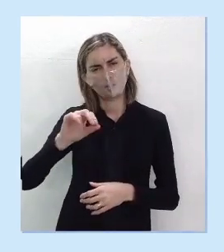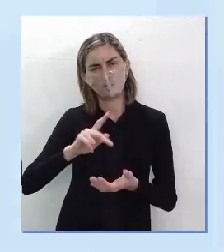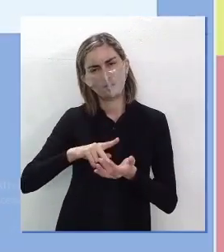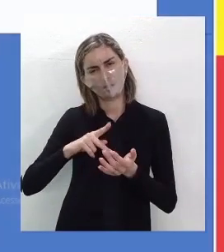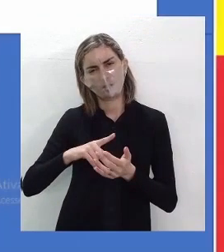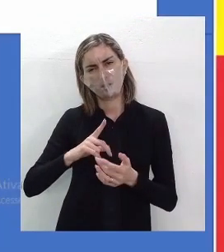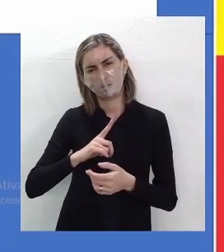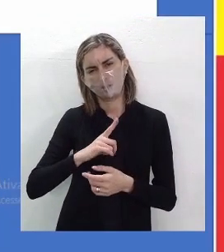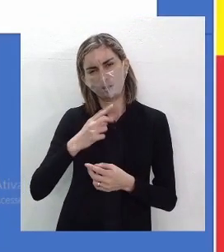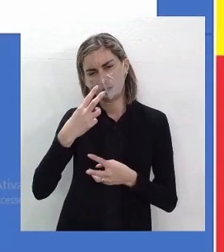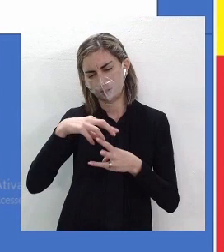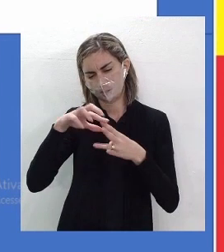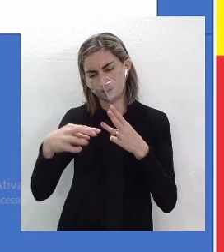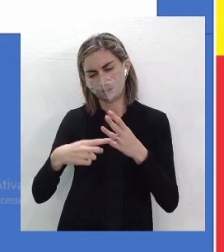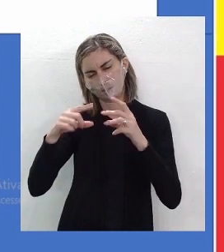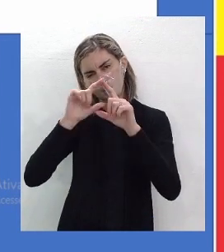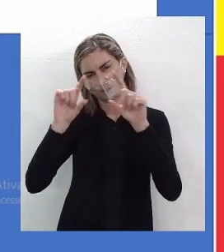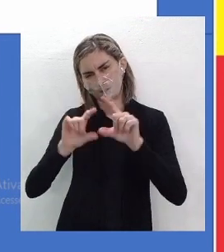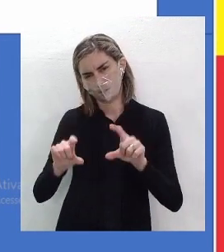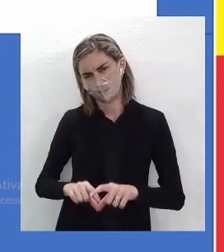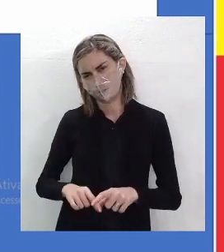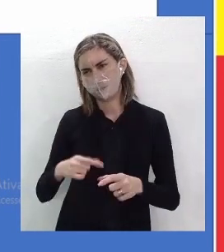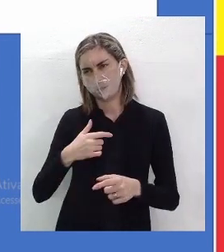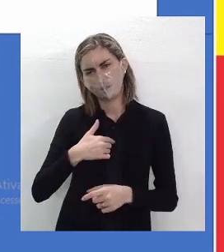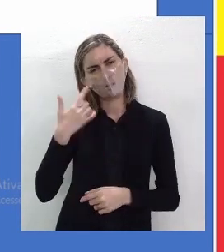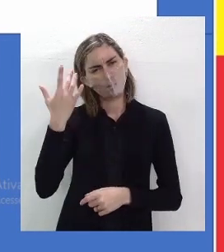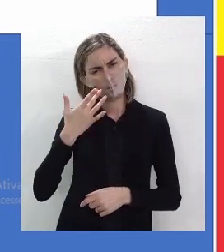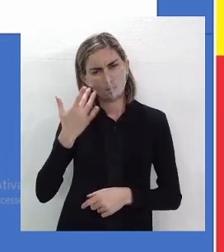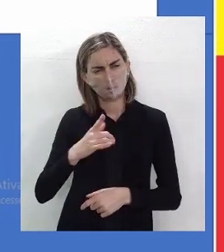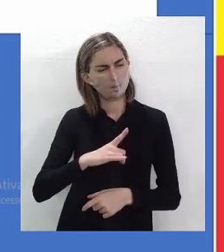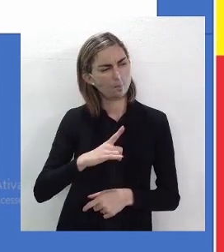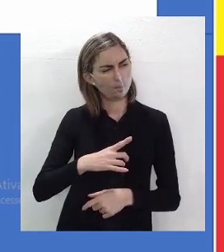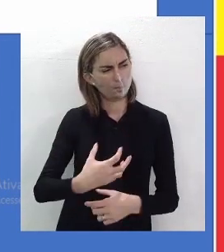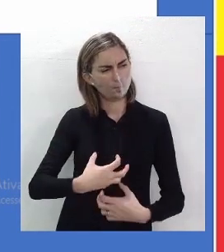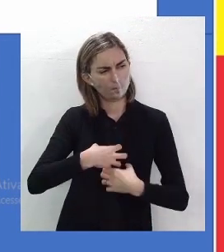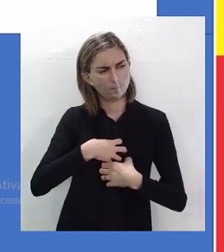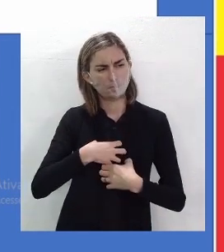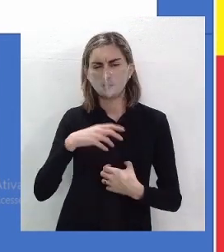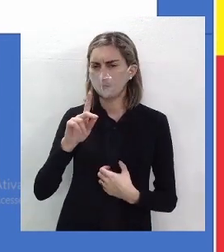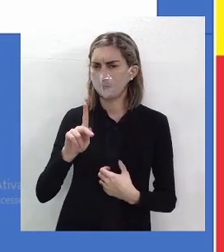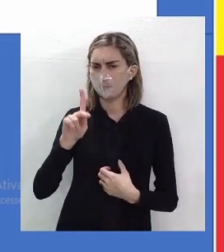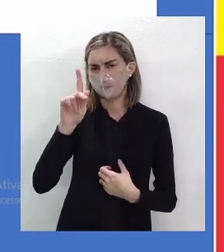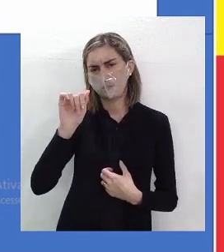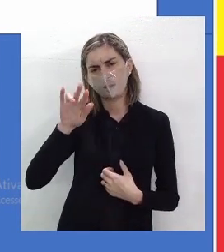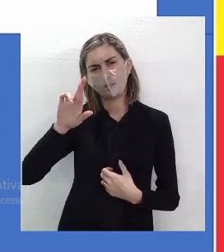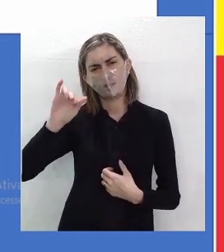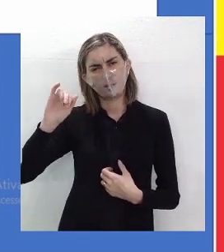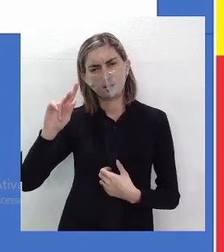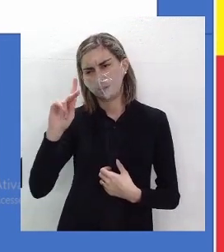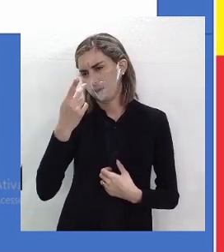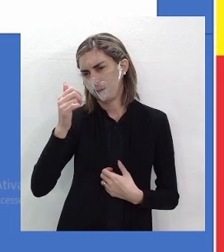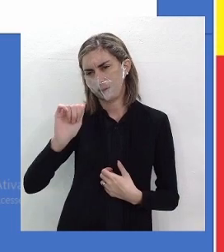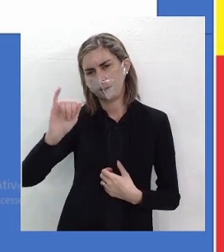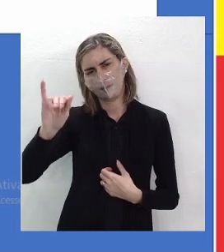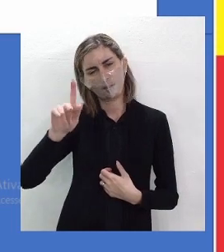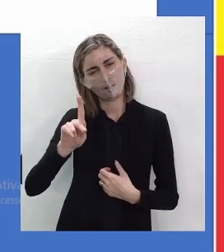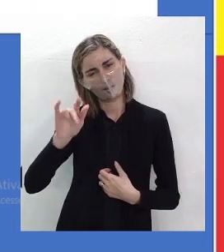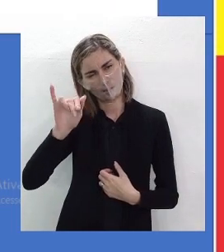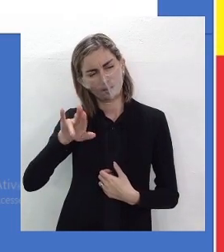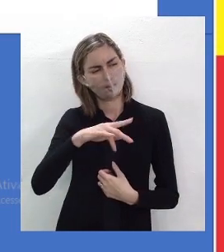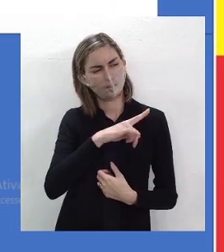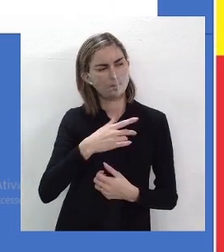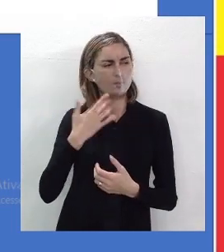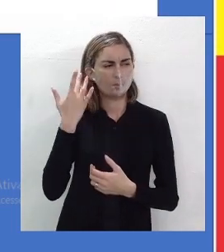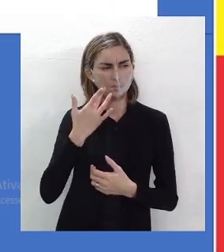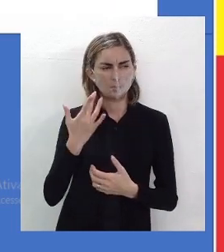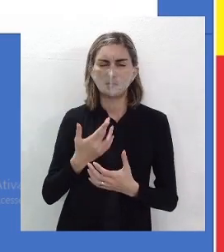verdade, tem somente 3 versos. Eu acho que teve uma inspiração Haikai aí lá do começo da aula da gente.